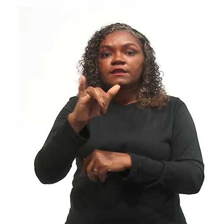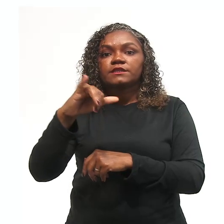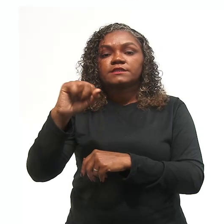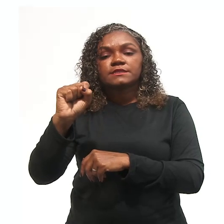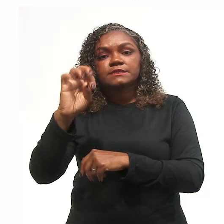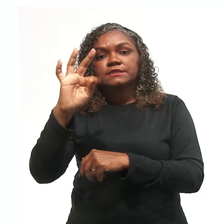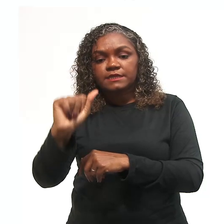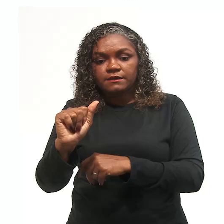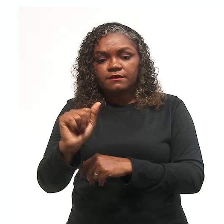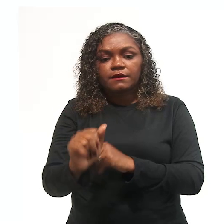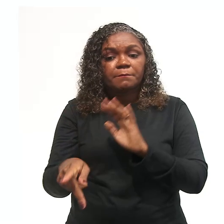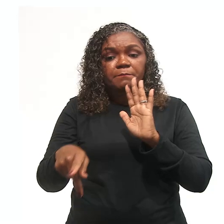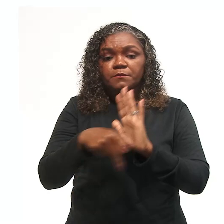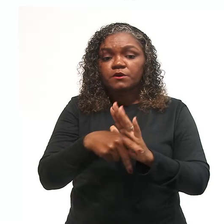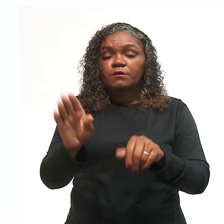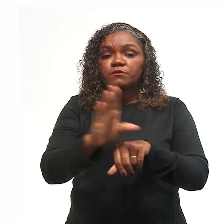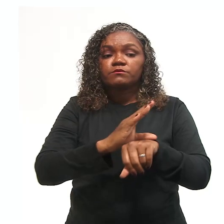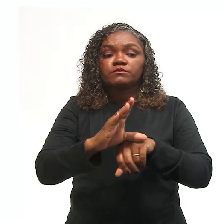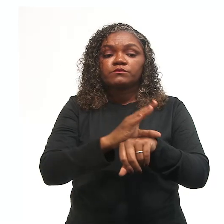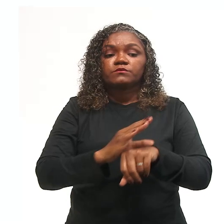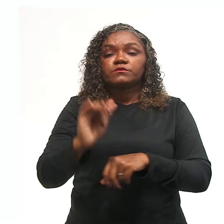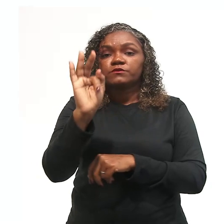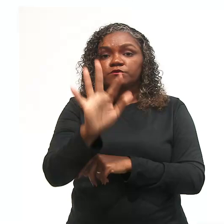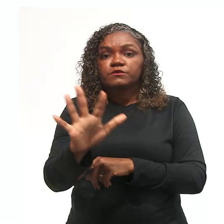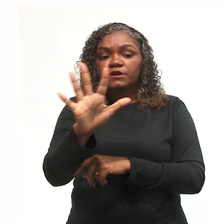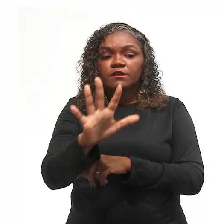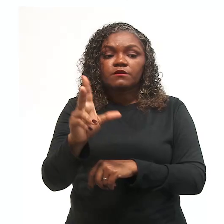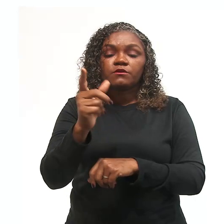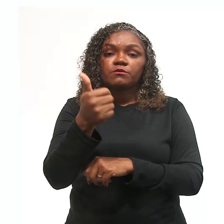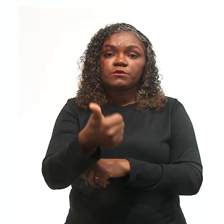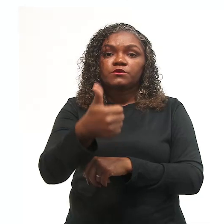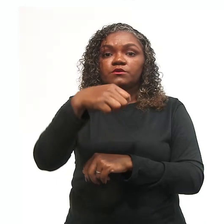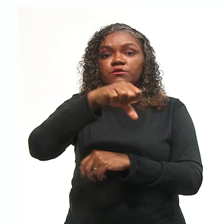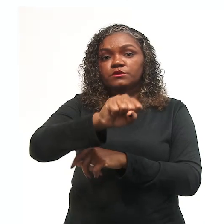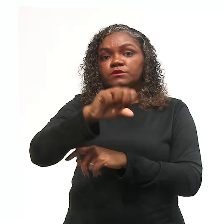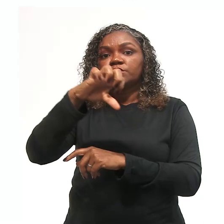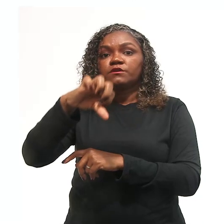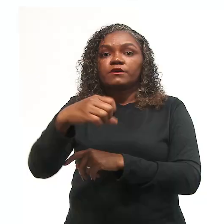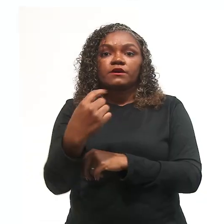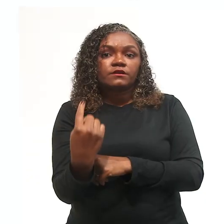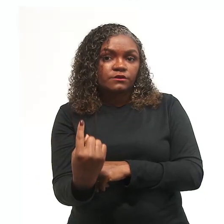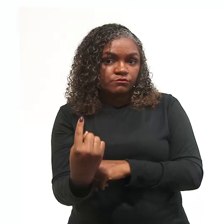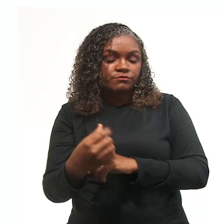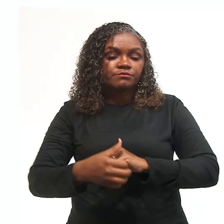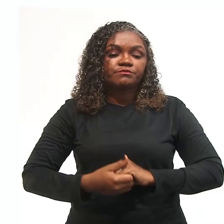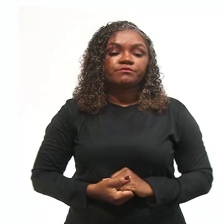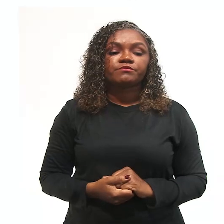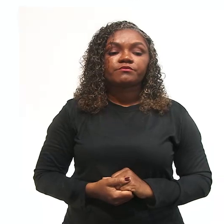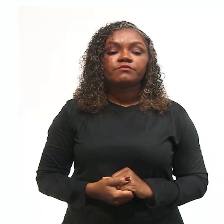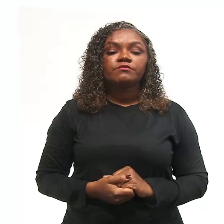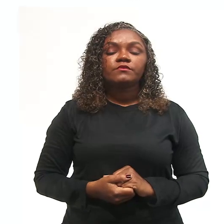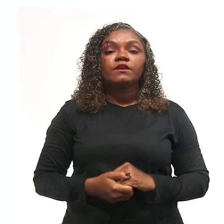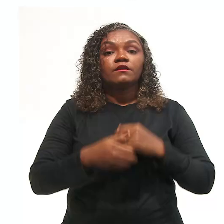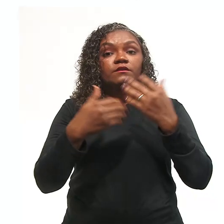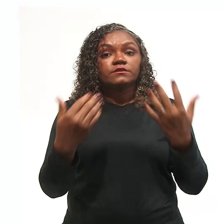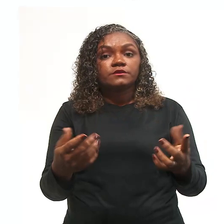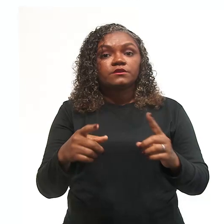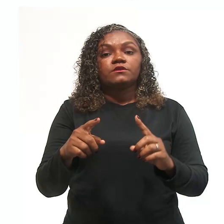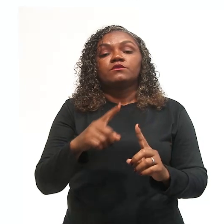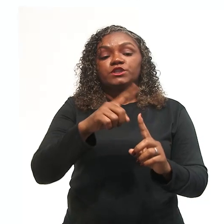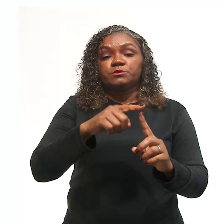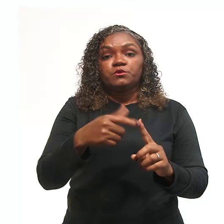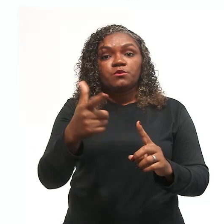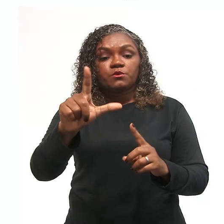de 1891 do nosso país, o Brasil. Temos um outro modelo aqui, que é o orçamento executivo.